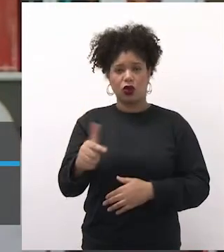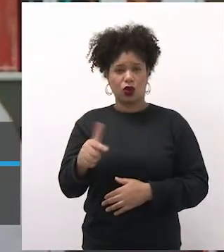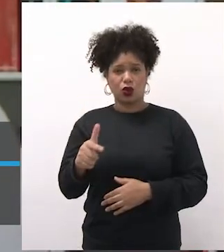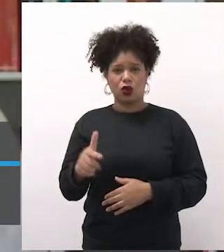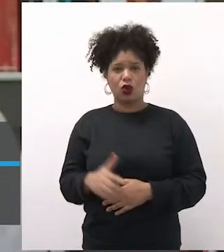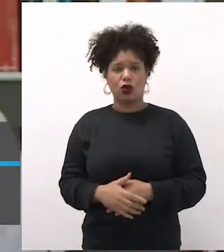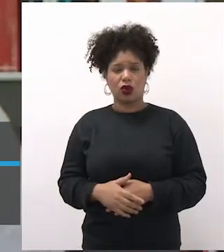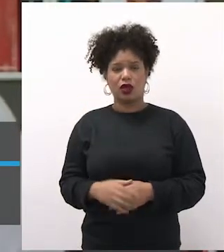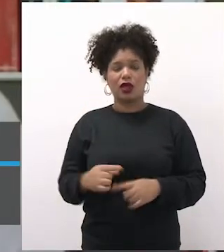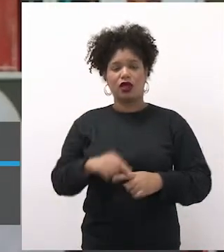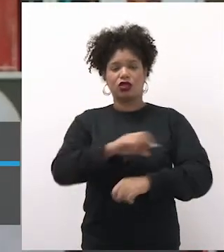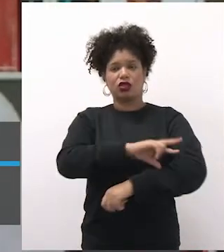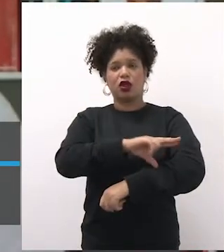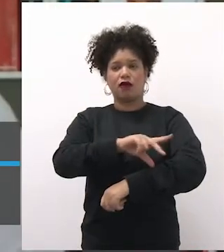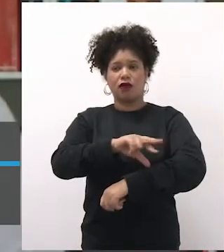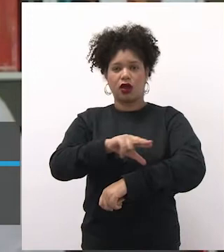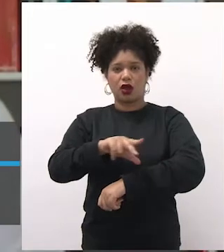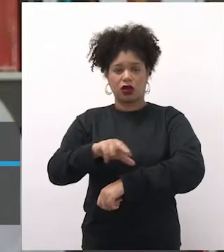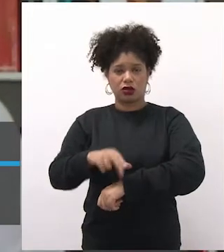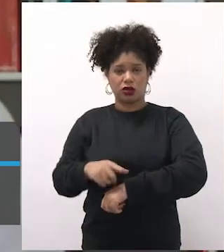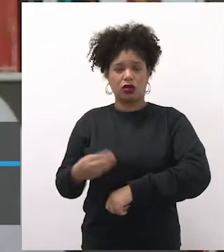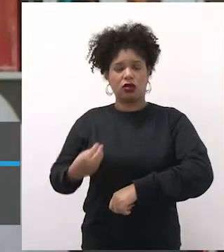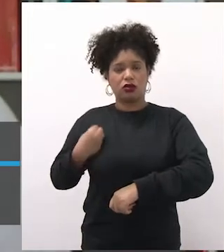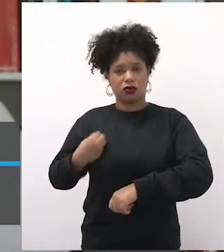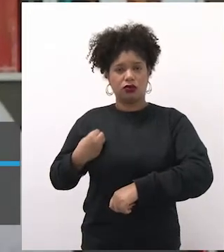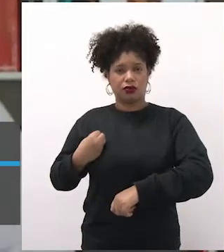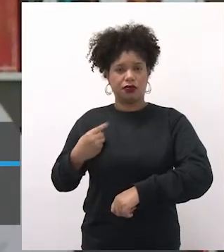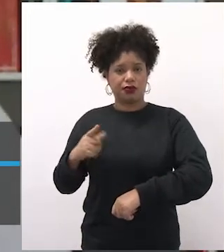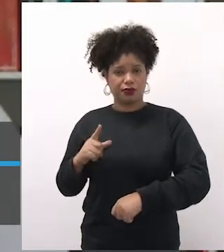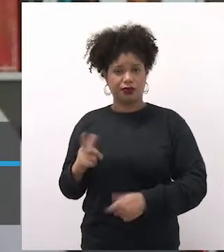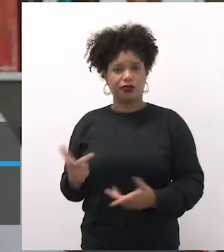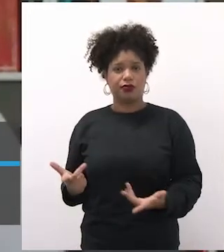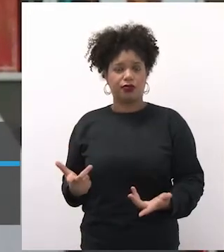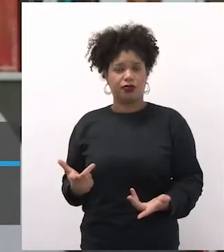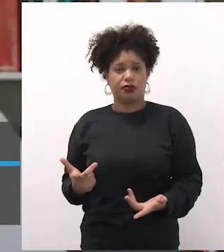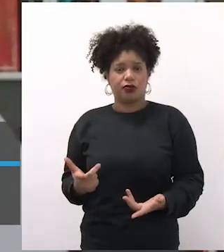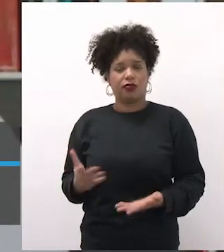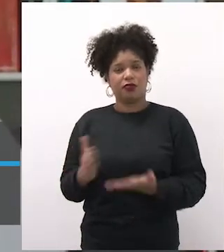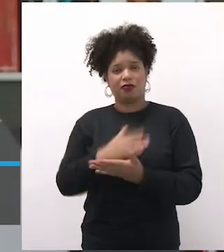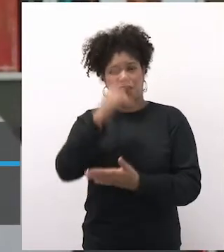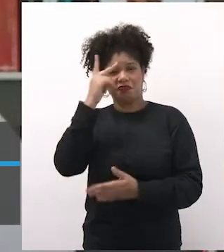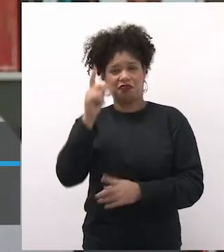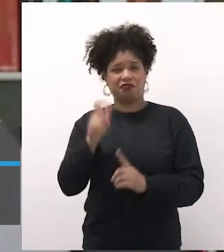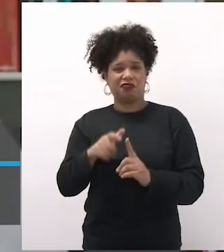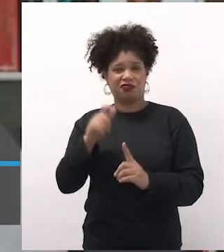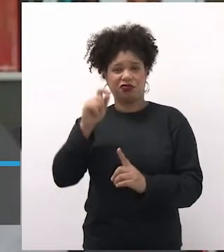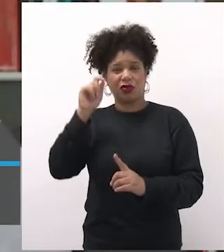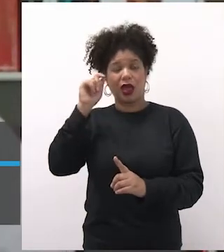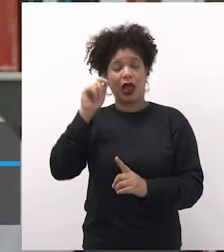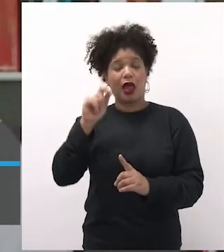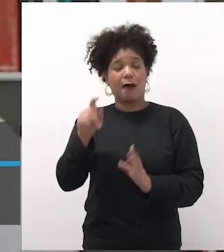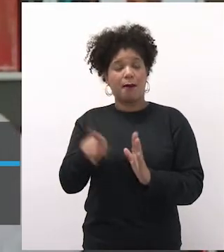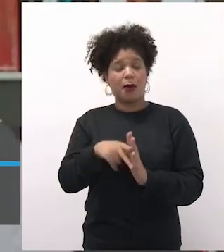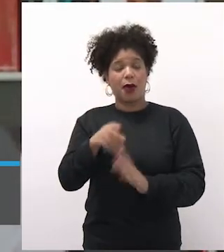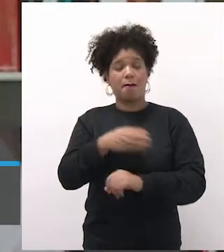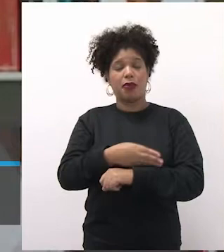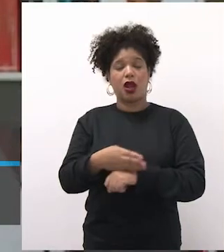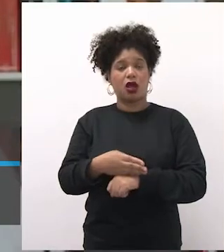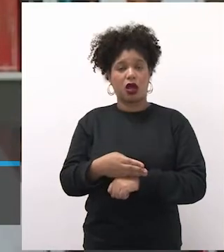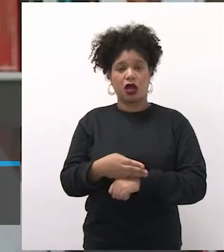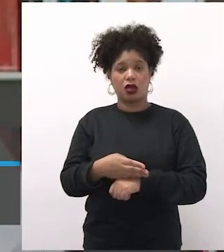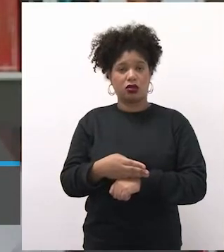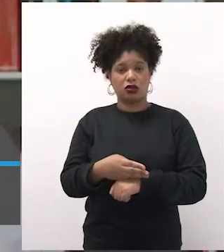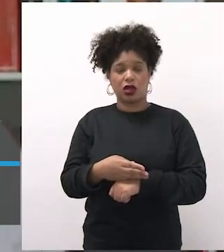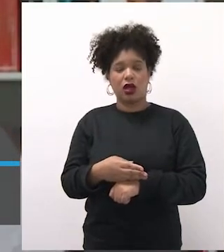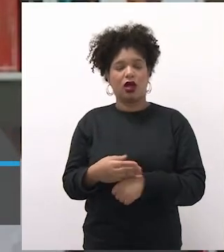a diversidade étnica, racial. Então, o primeiro ponto que eu descobri é que você precisa se questionar todos os